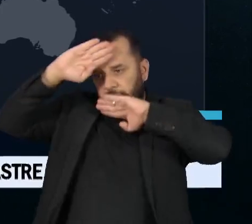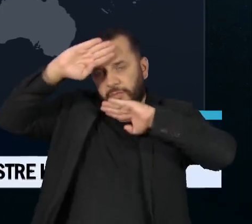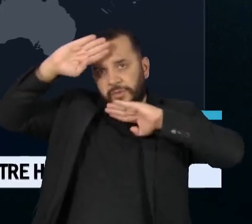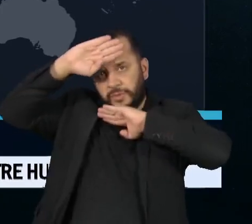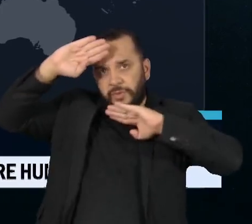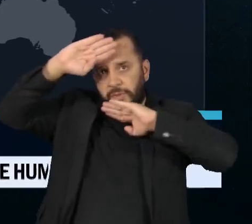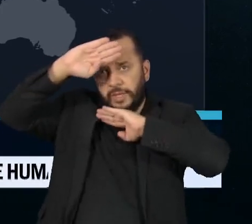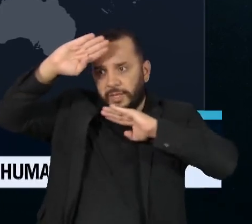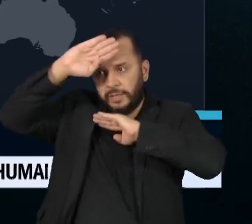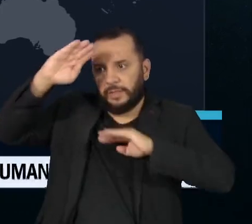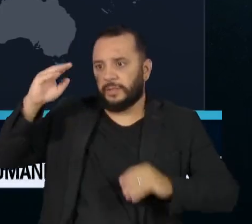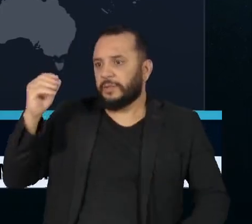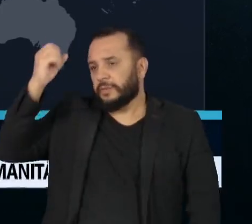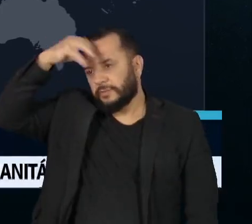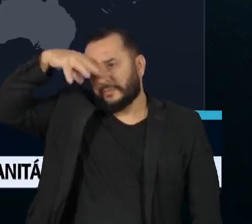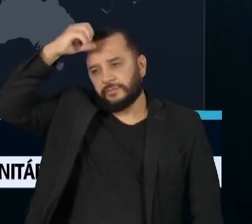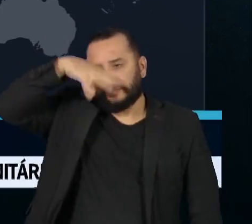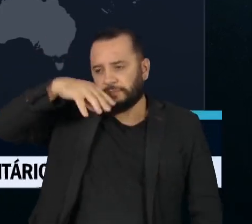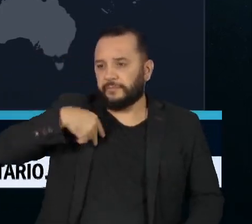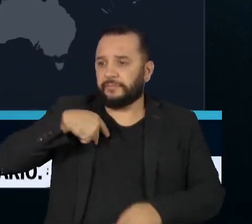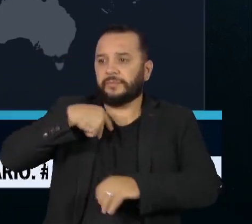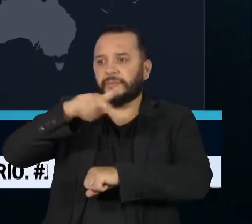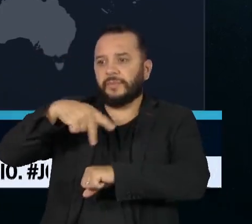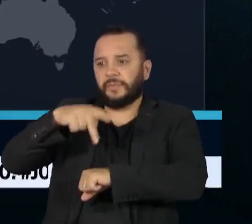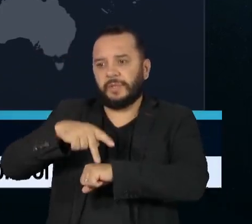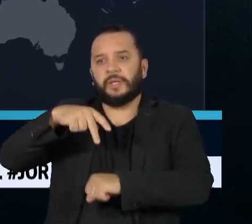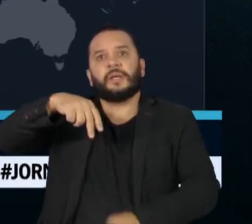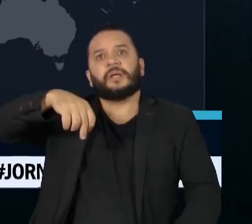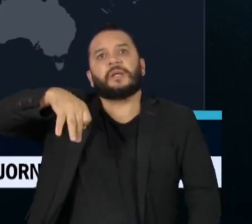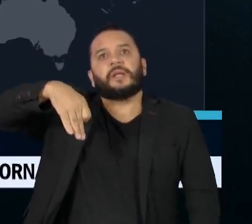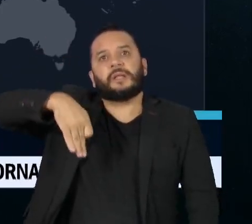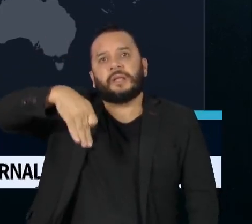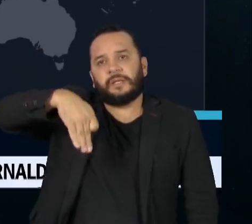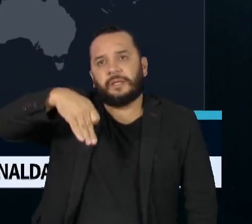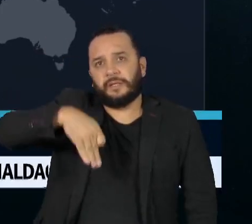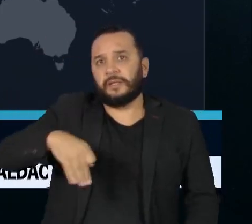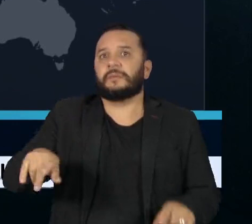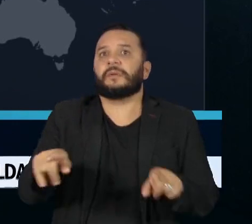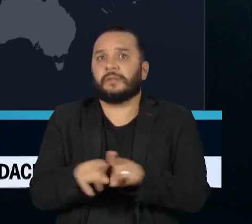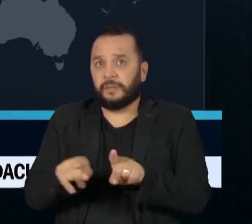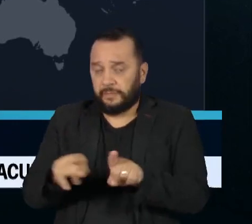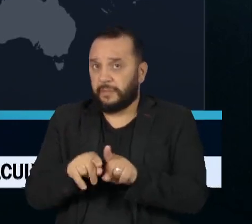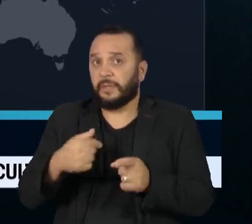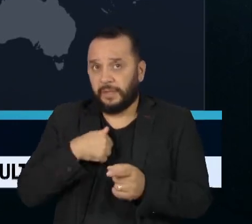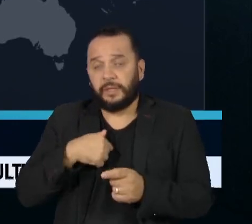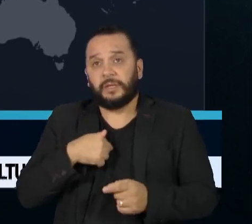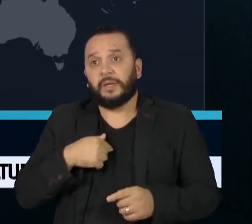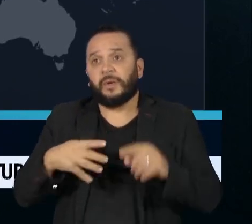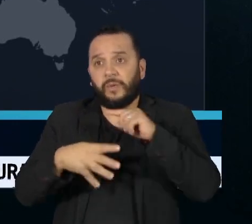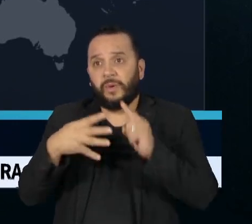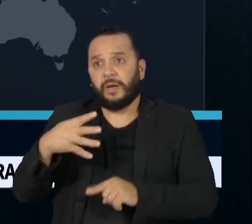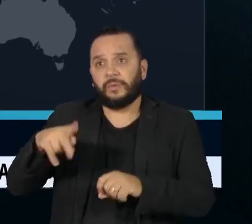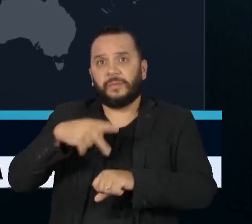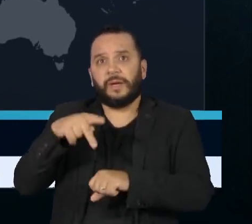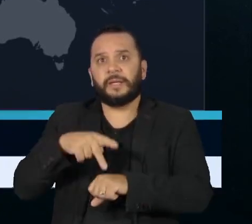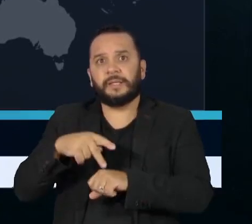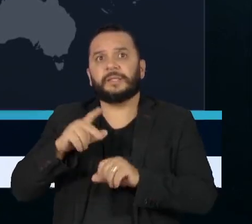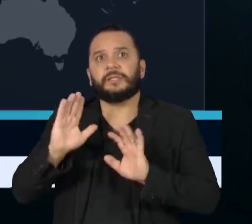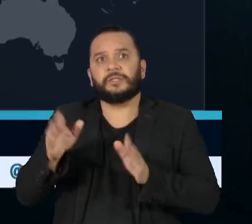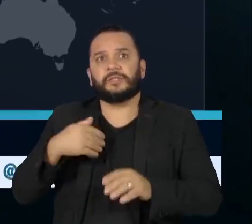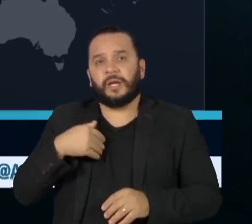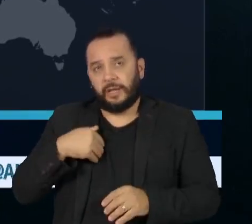Lesoto, Suazilândia e Namíbia. E sete de complementação econômica ou parcial, com quatro nações andinas,